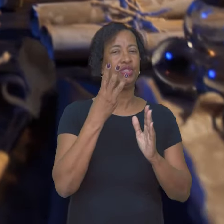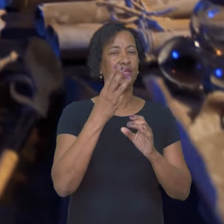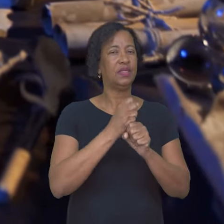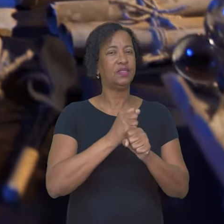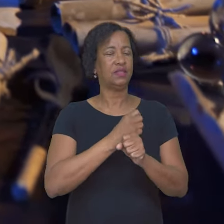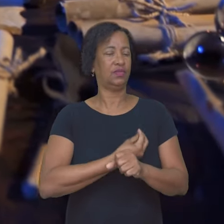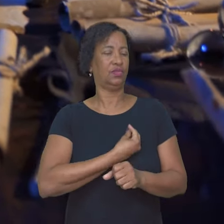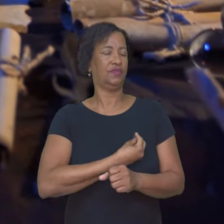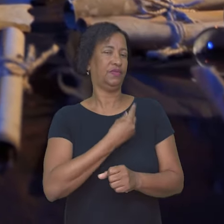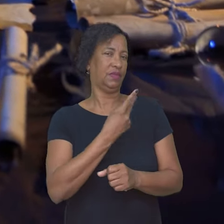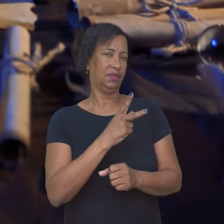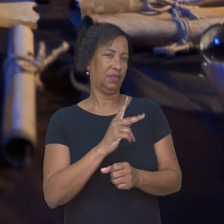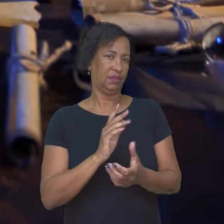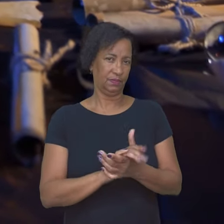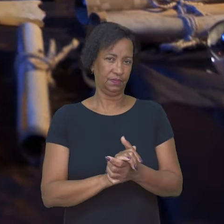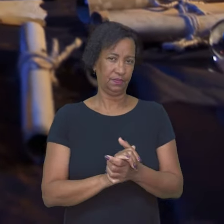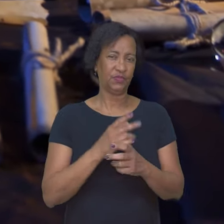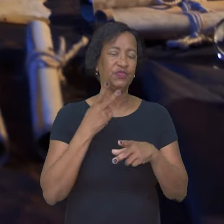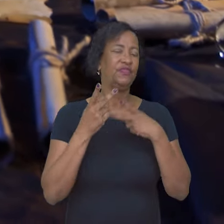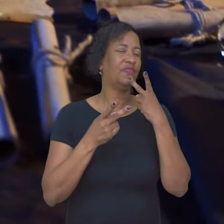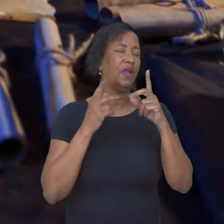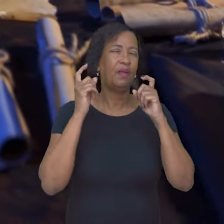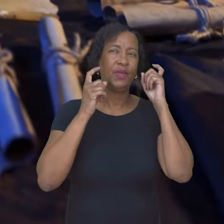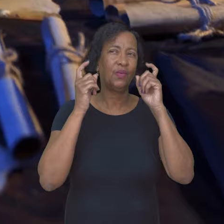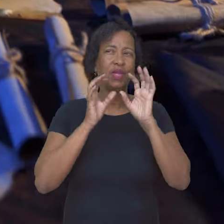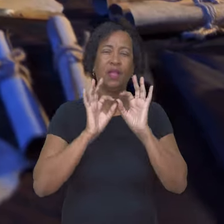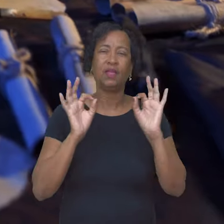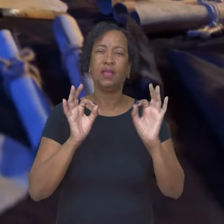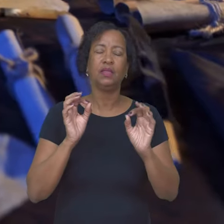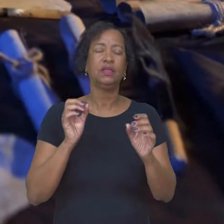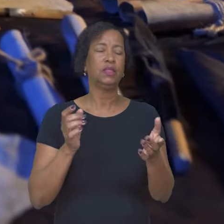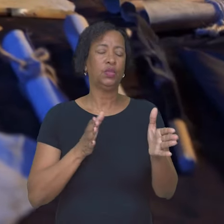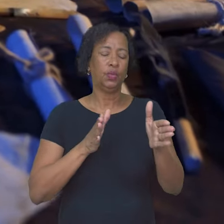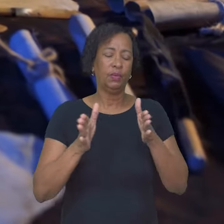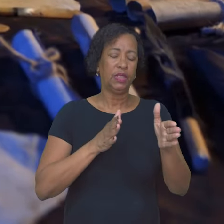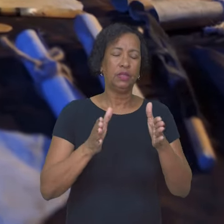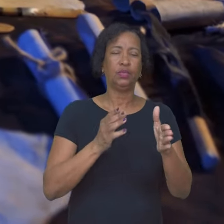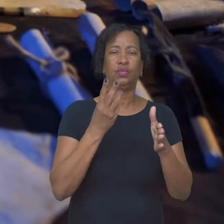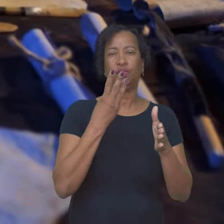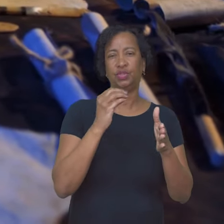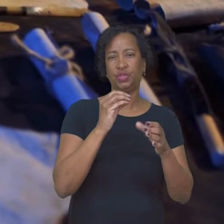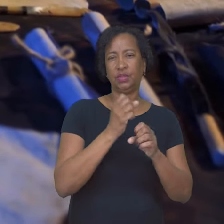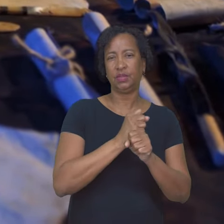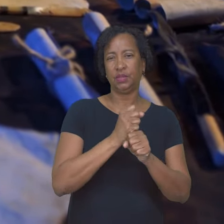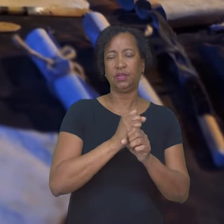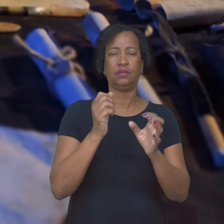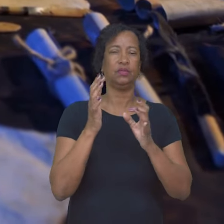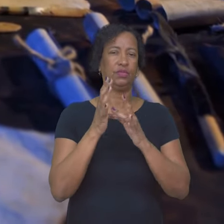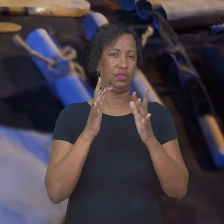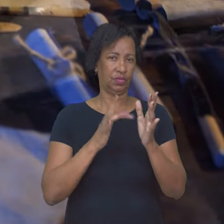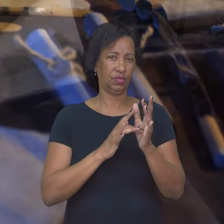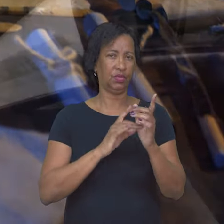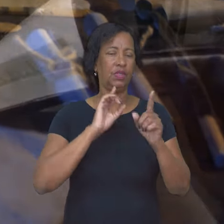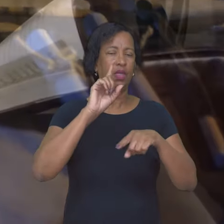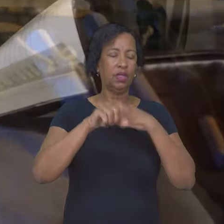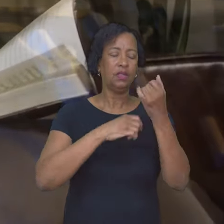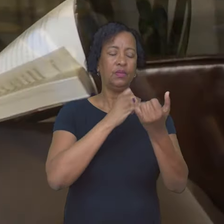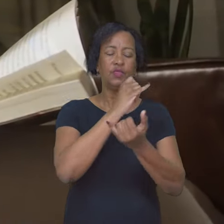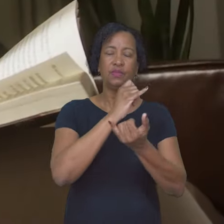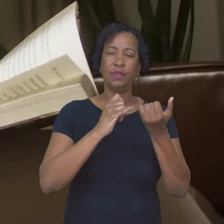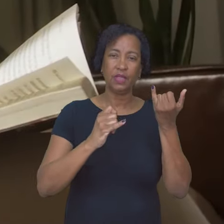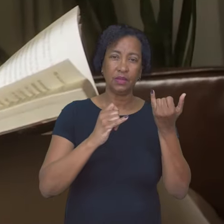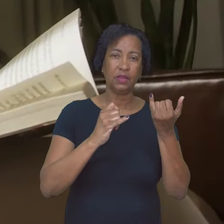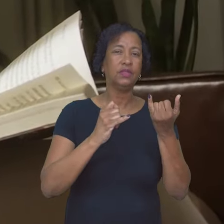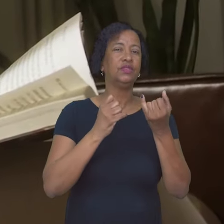em falar do período que vai dos 30 anos de Jesus e depois metade do livro é dedicada à